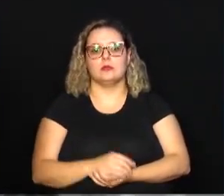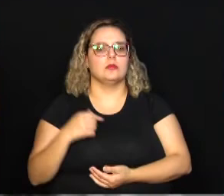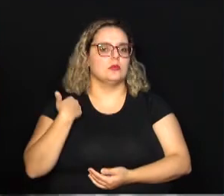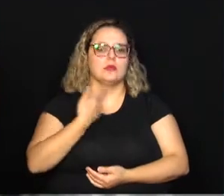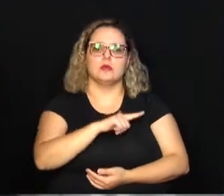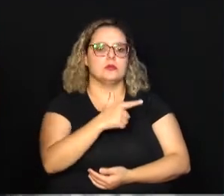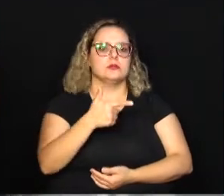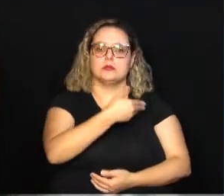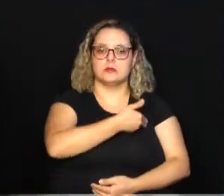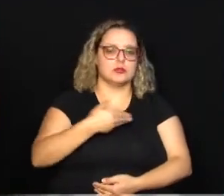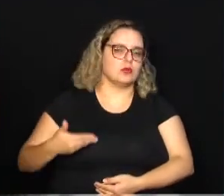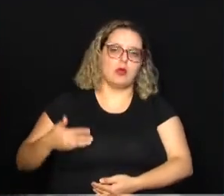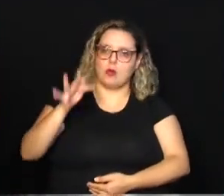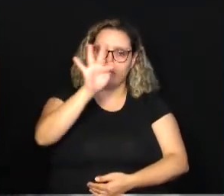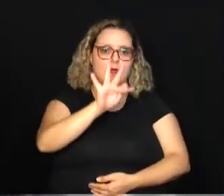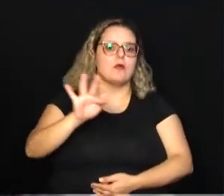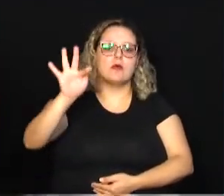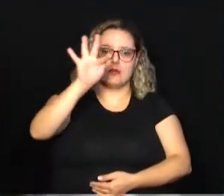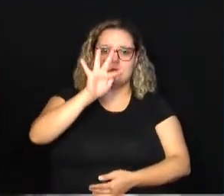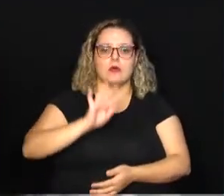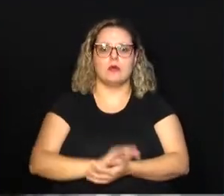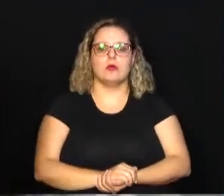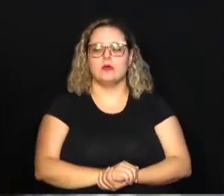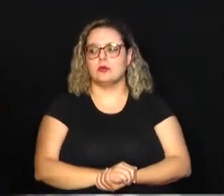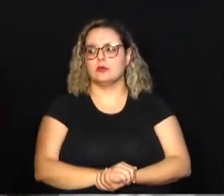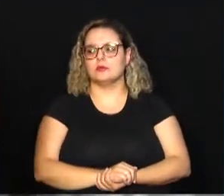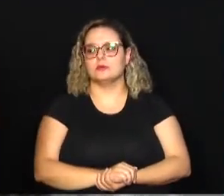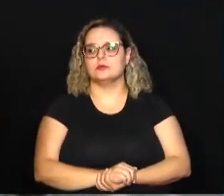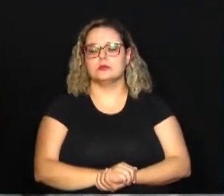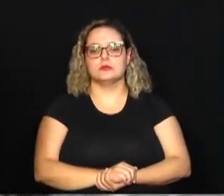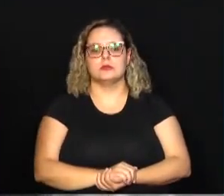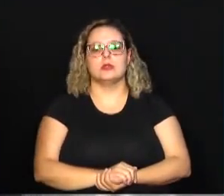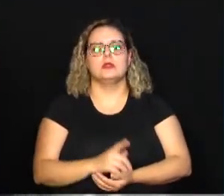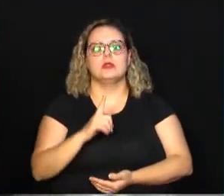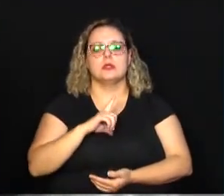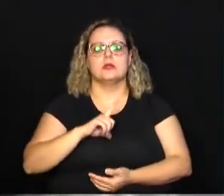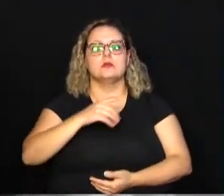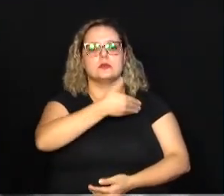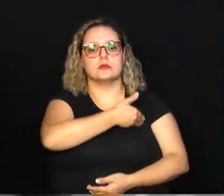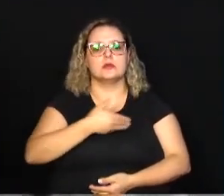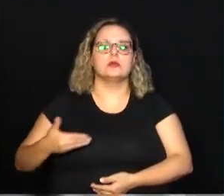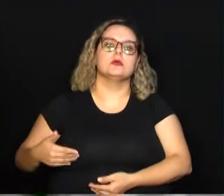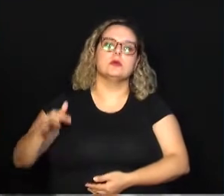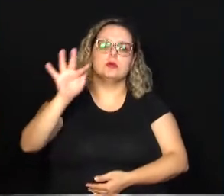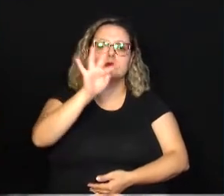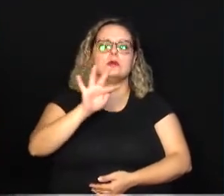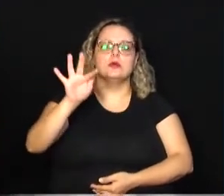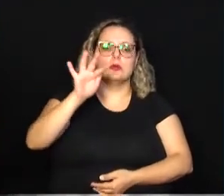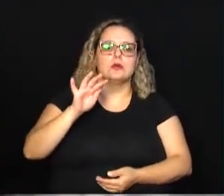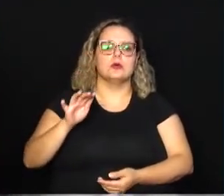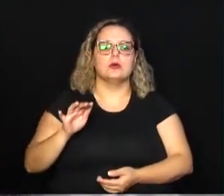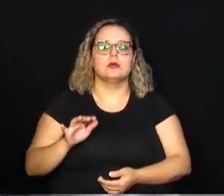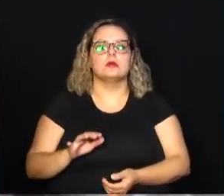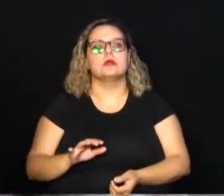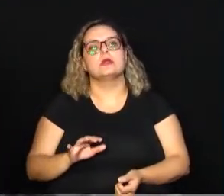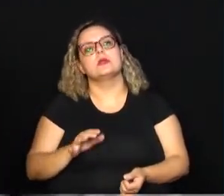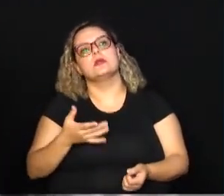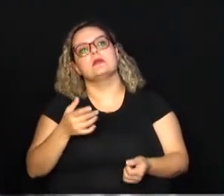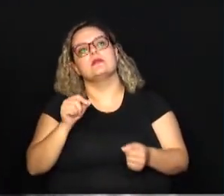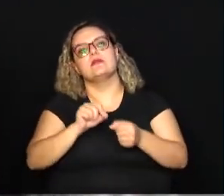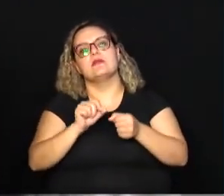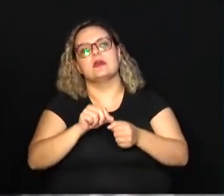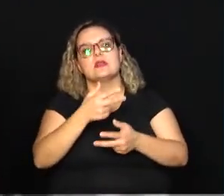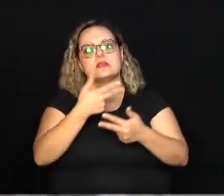governo federal no combate à pandemia, nós temos um governo federal que boicota a pandemia, o combate à pandemia, né, que atua a favor